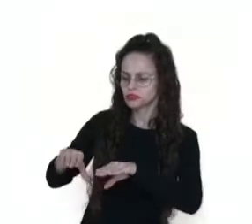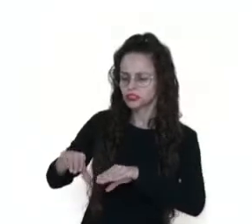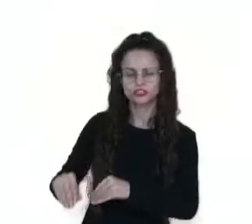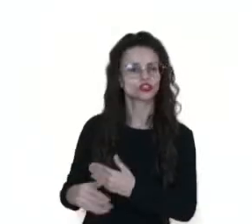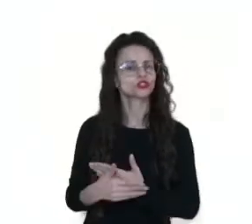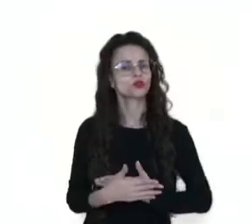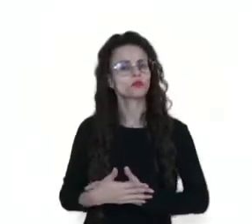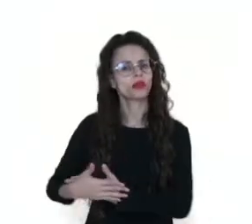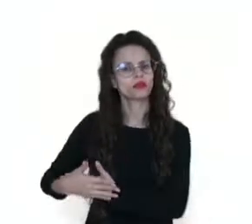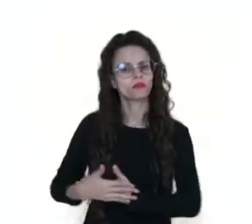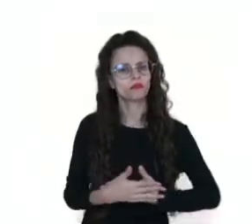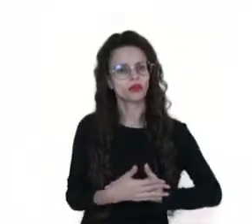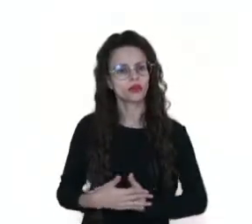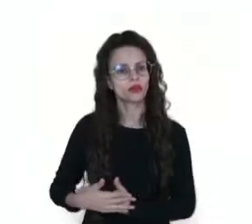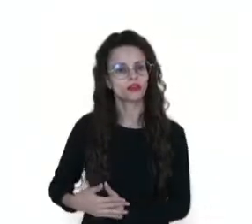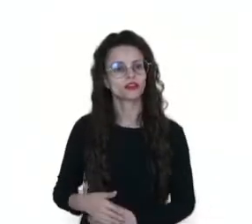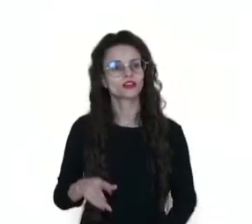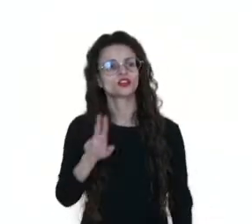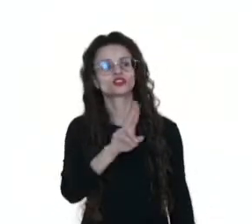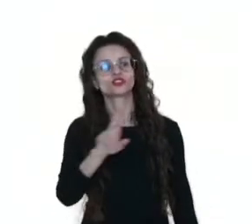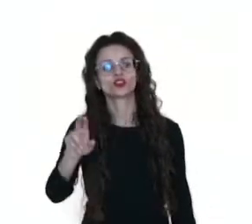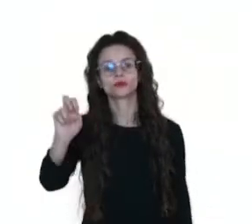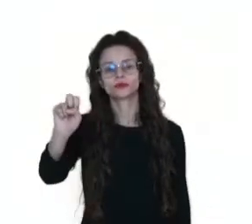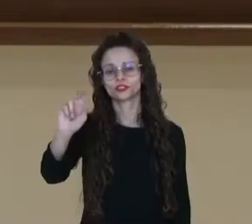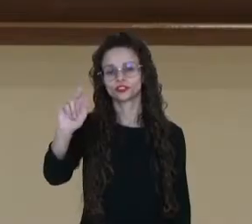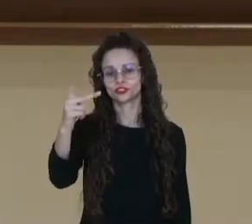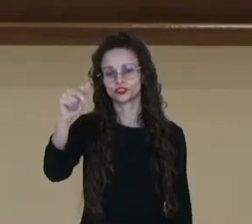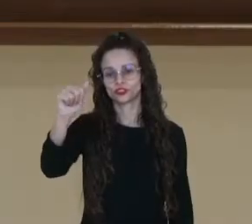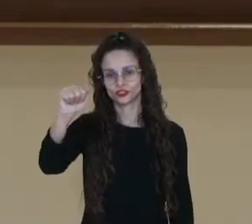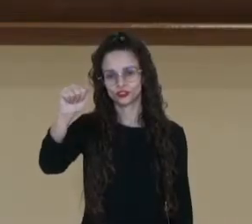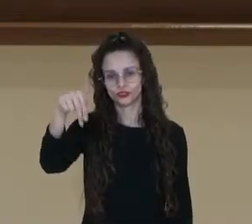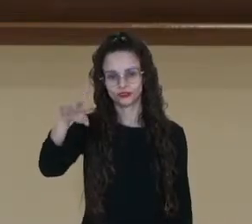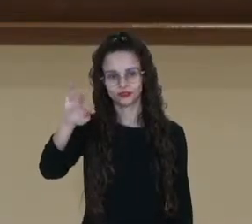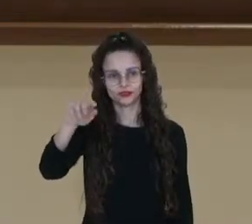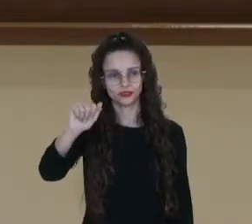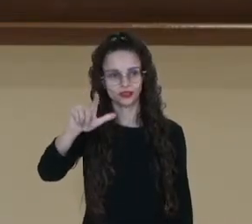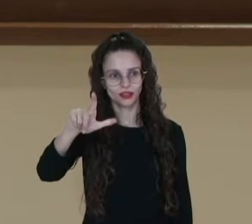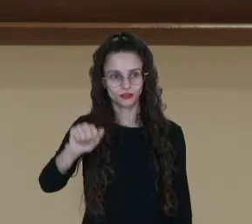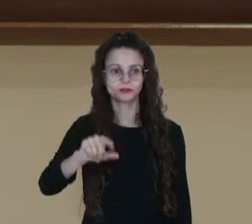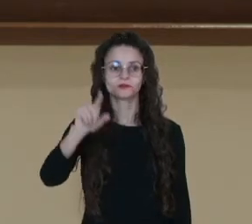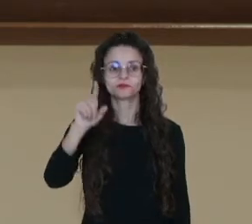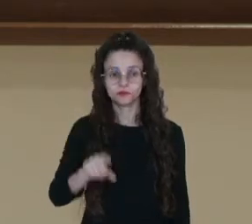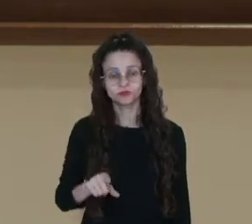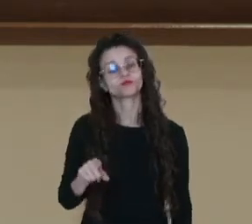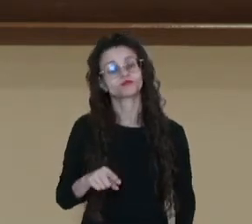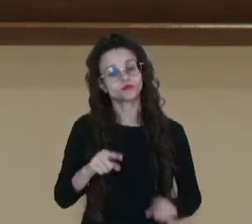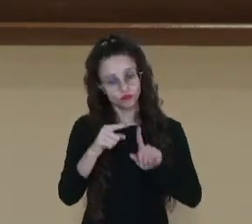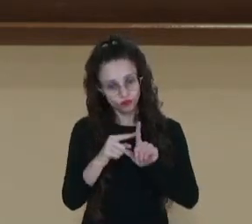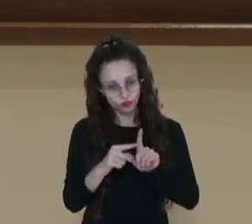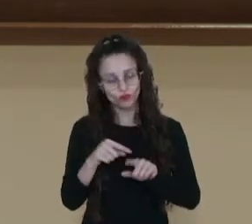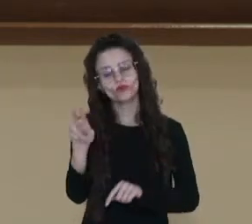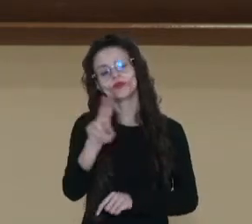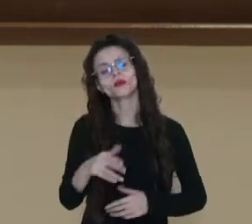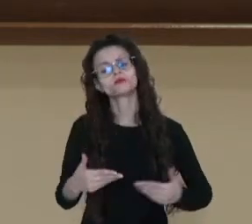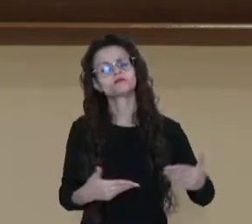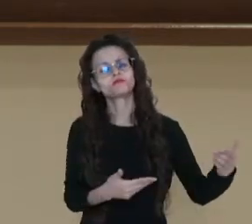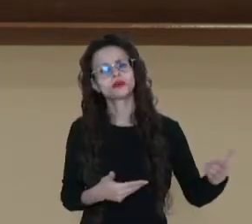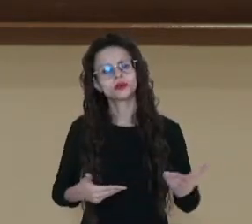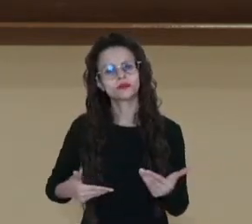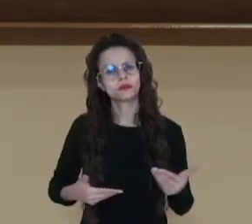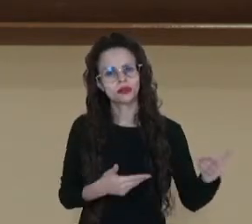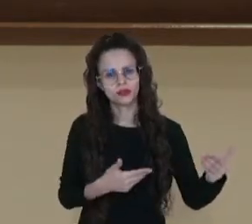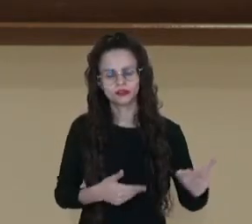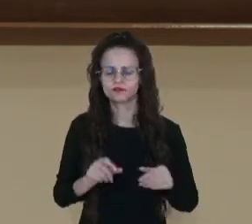bebê. Seu nome era Chantala. Então, é um tipo de massagem muito utilizada em bebês, né? Você faz